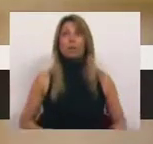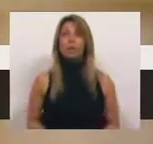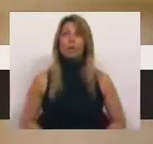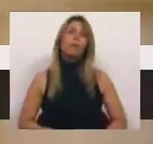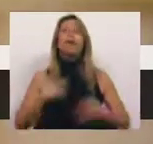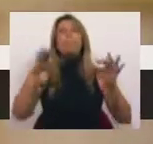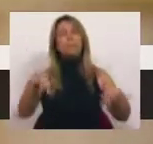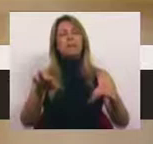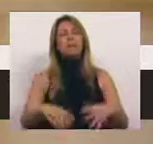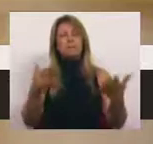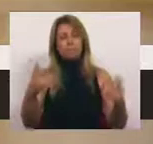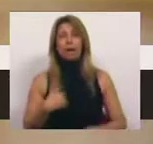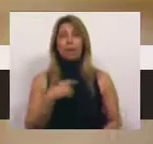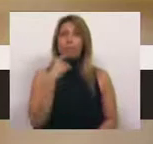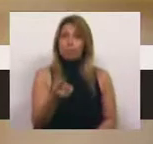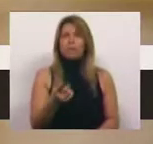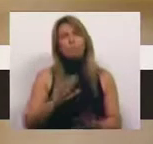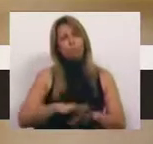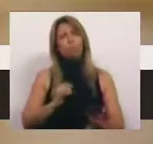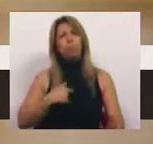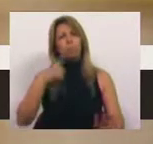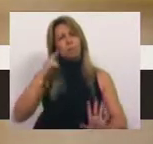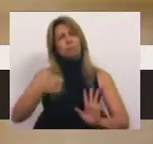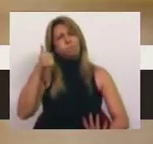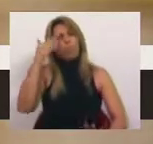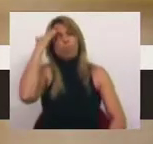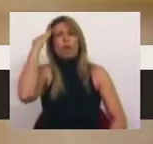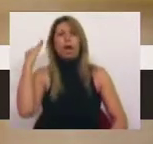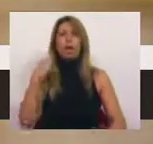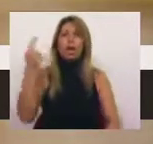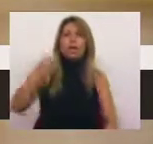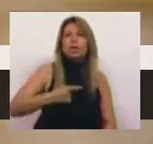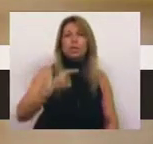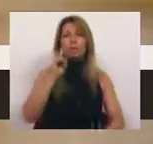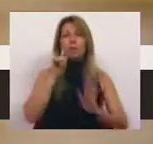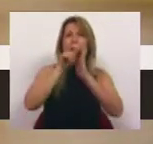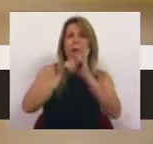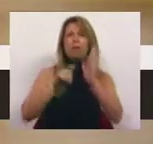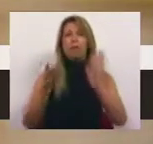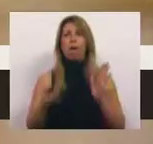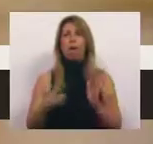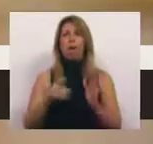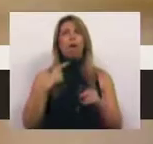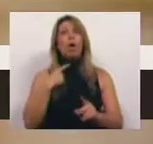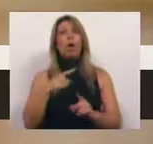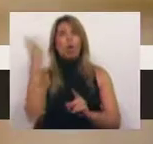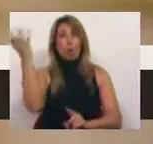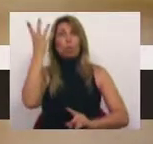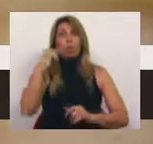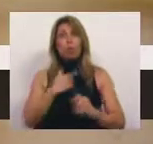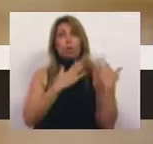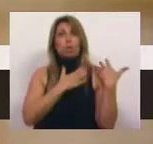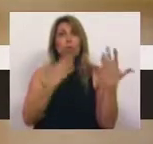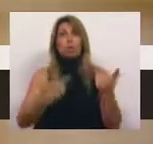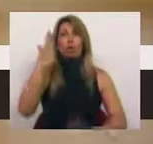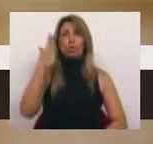que, a nosso ver, por imperativos de ordem moral, por imperativos de exigência ética, por uma cultura de responsabilidade, por justiça